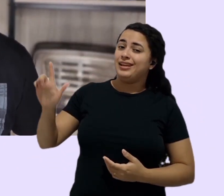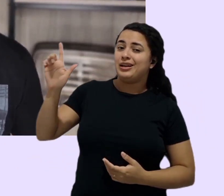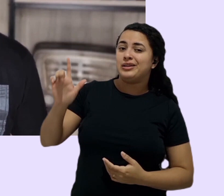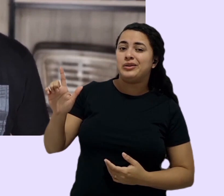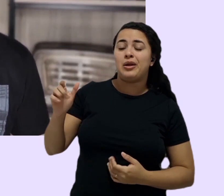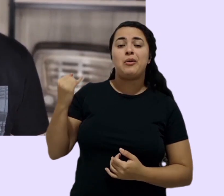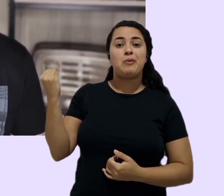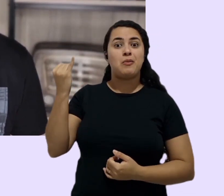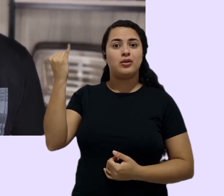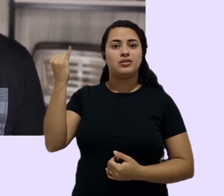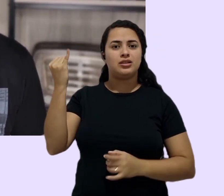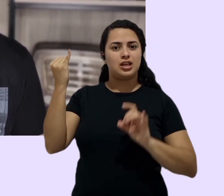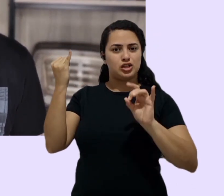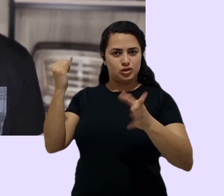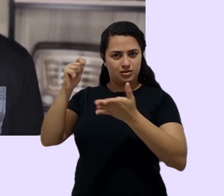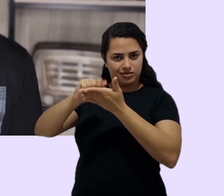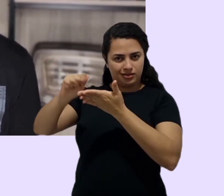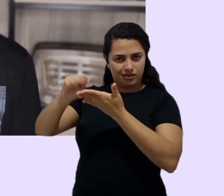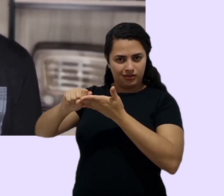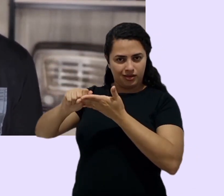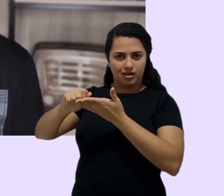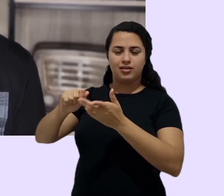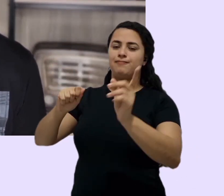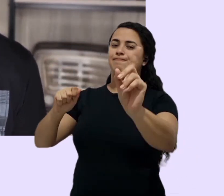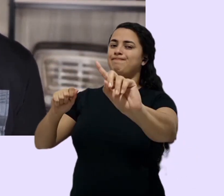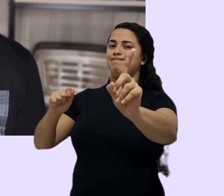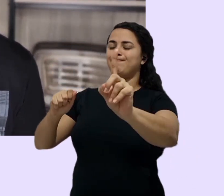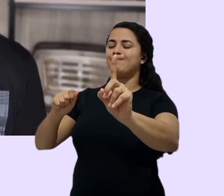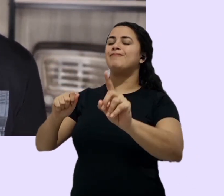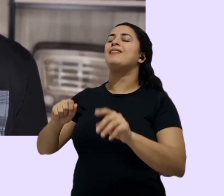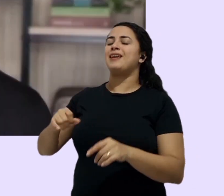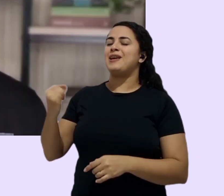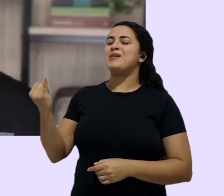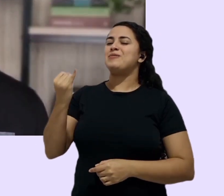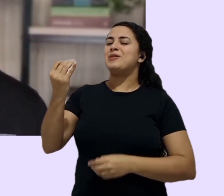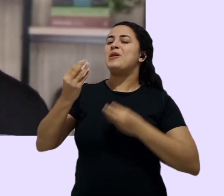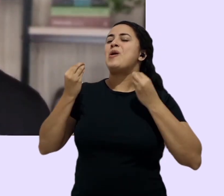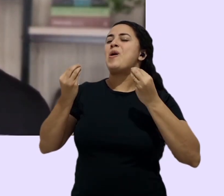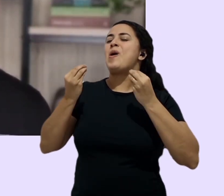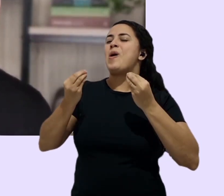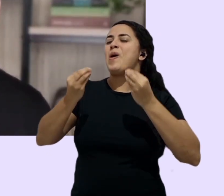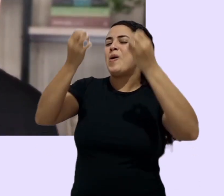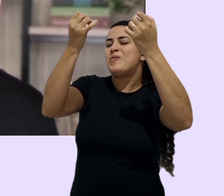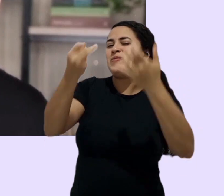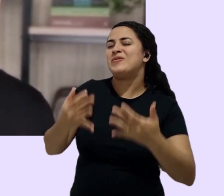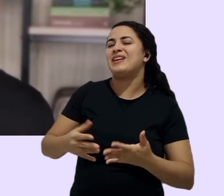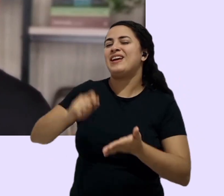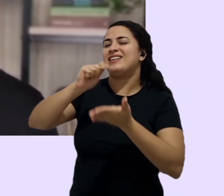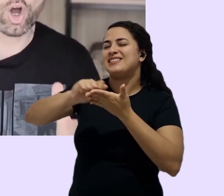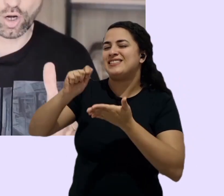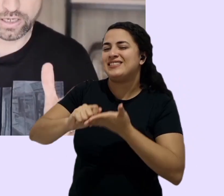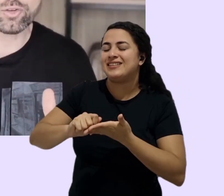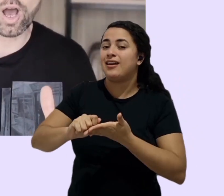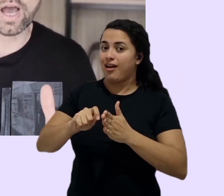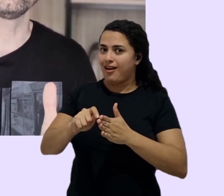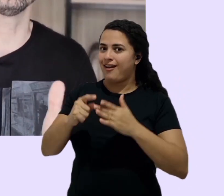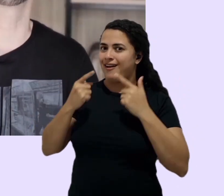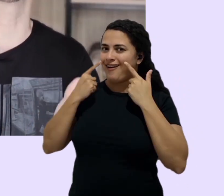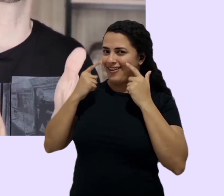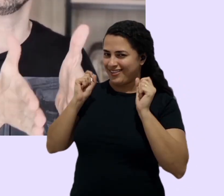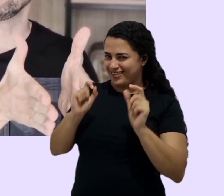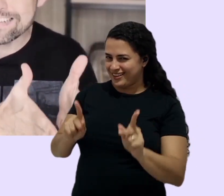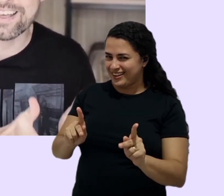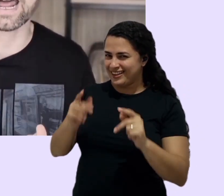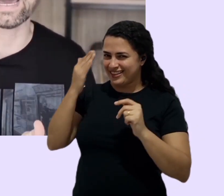não importa só o que se diz, mas também como se diz. Tá comigo? Não perde o foco aqui, hein? Olha só,